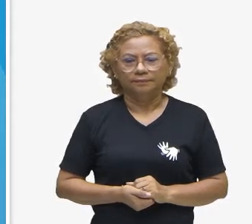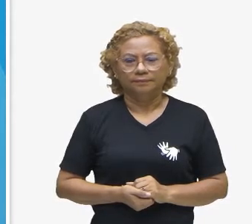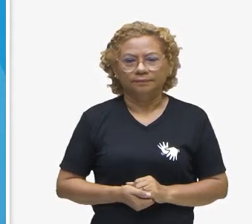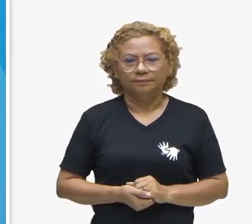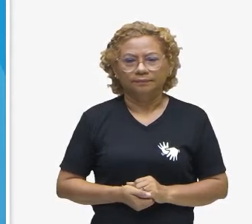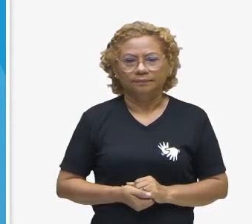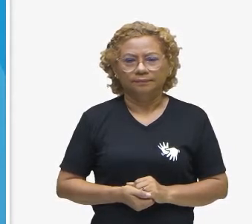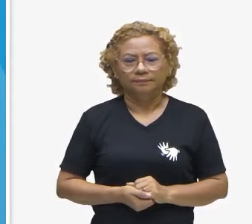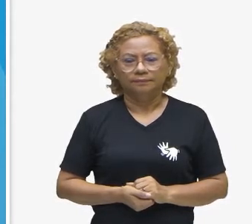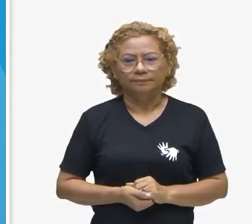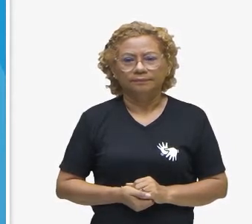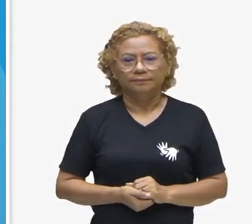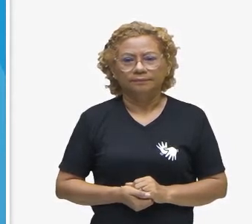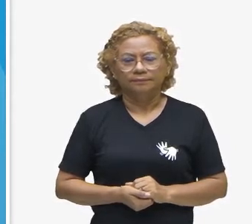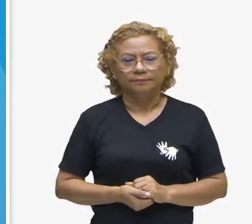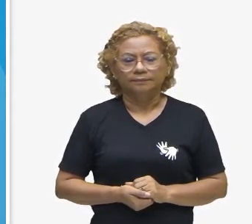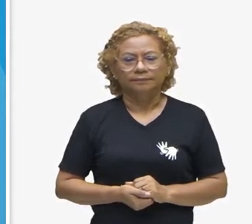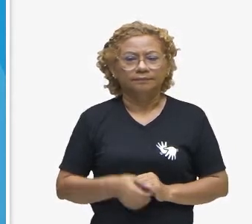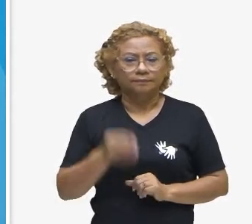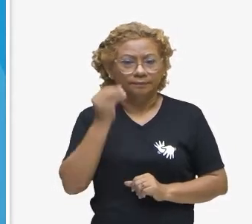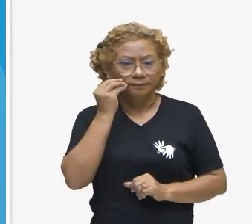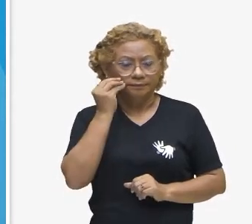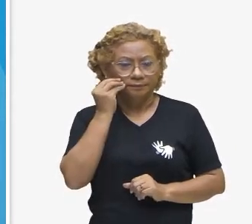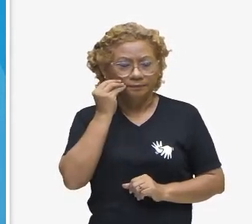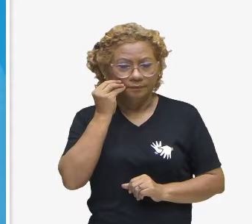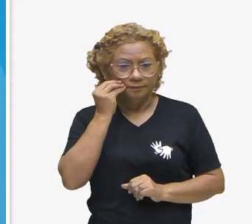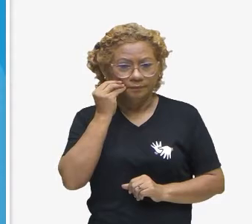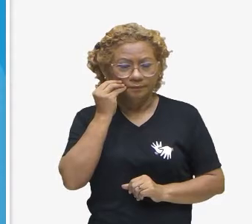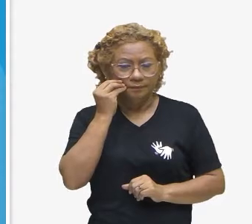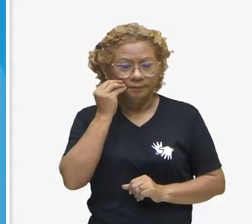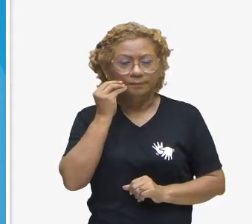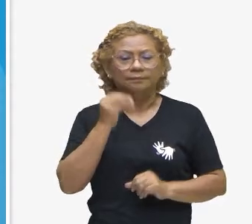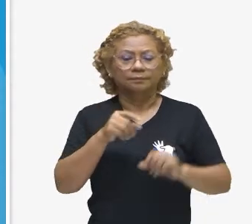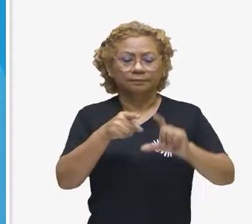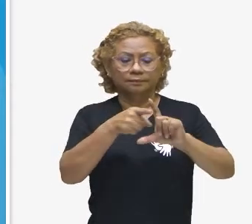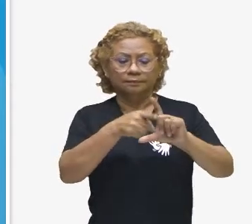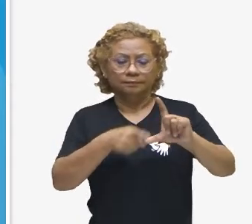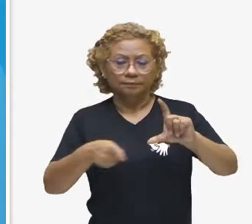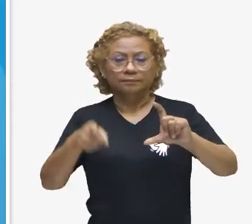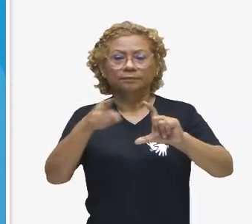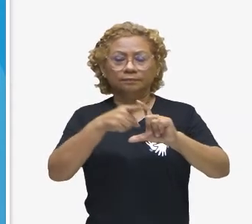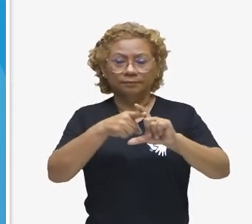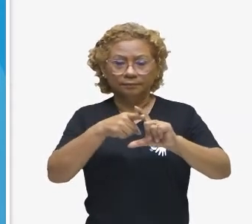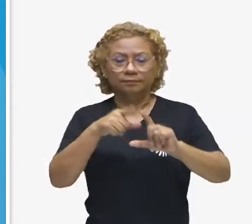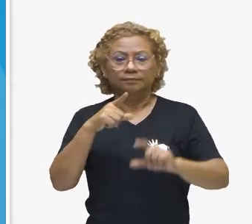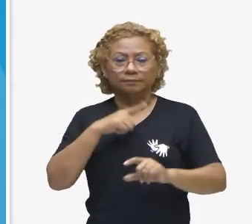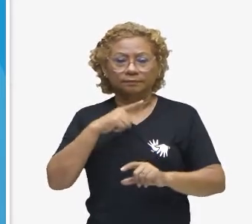positivo. A gente vai ver daqui a pouco o gráfico com valores.